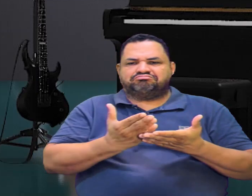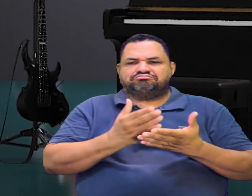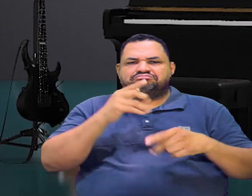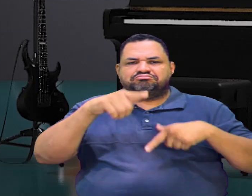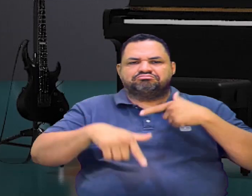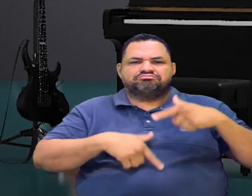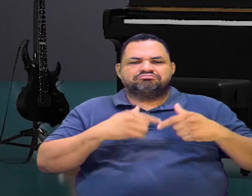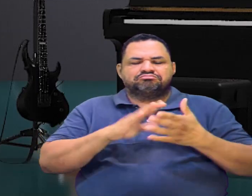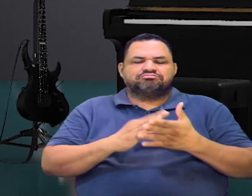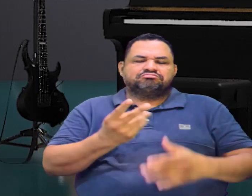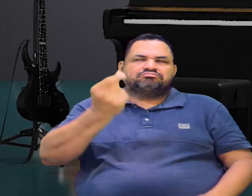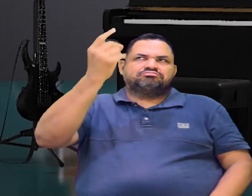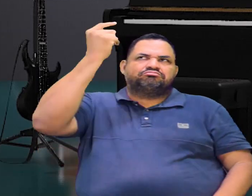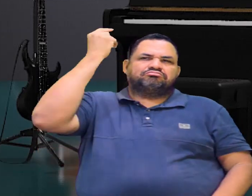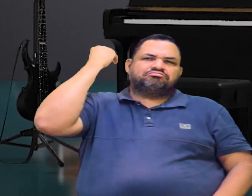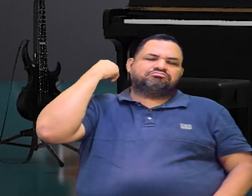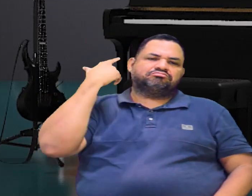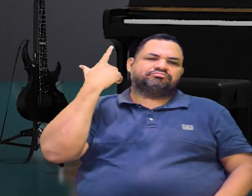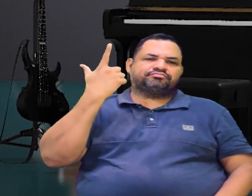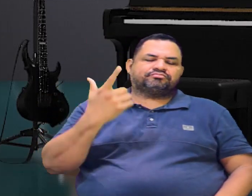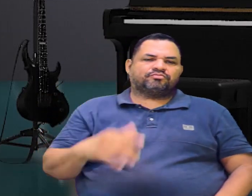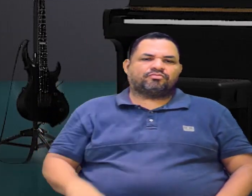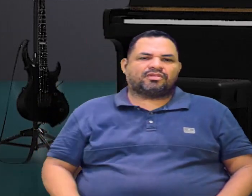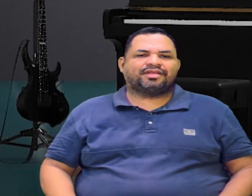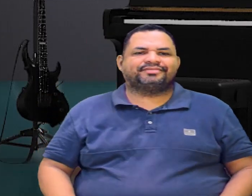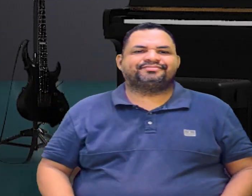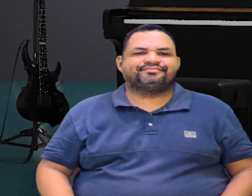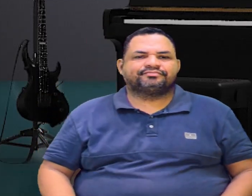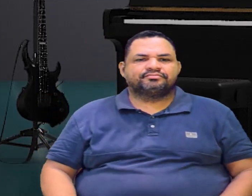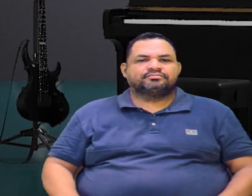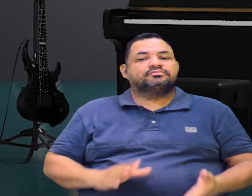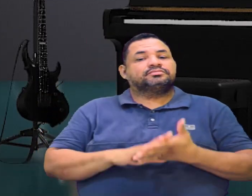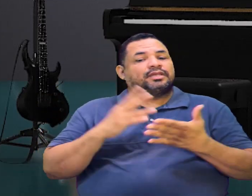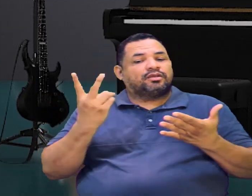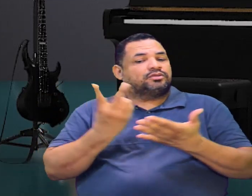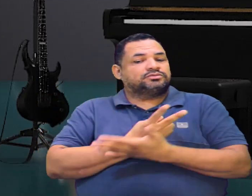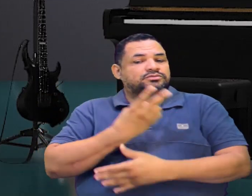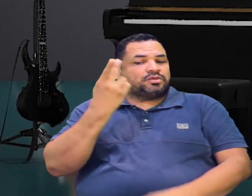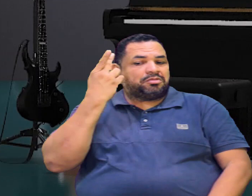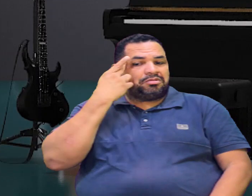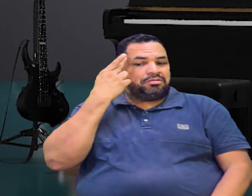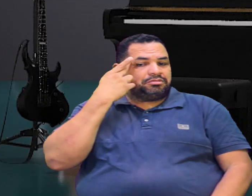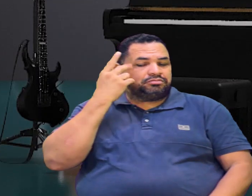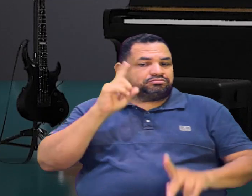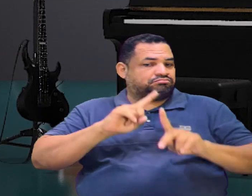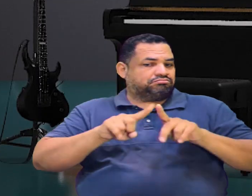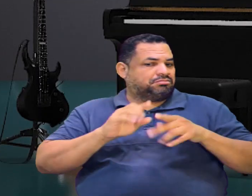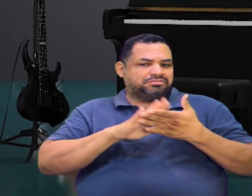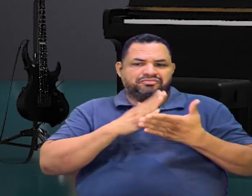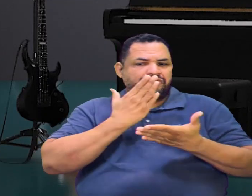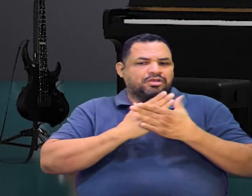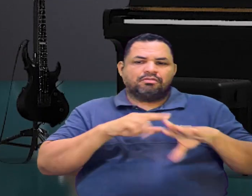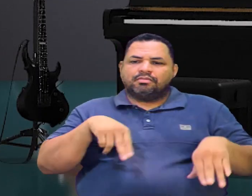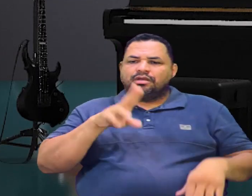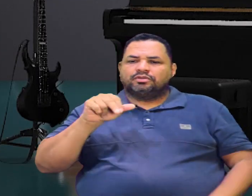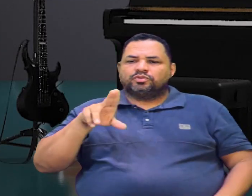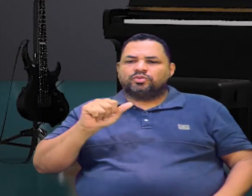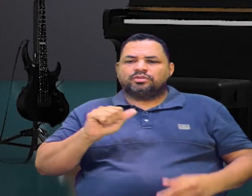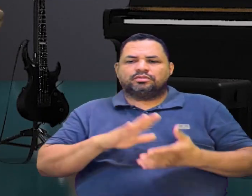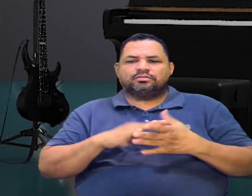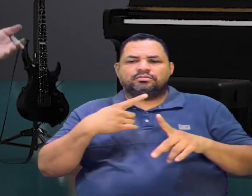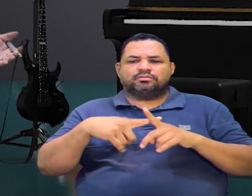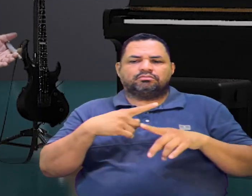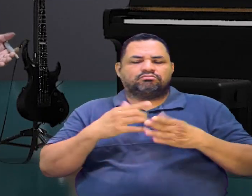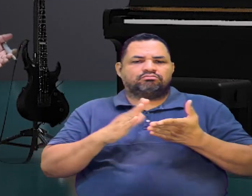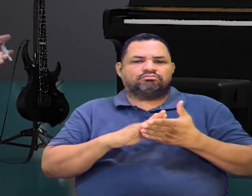antigos, formas de artes bem rudimentares ainda que estão aí funcionando, tá? E não vão desaparecer porque uma